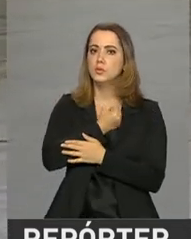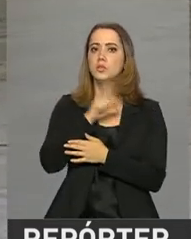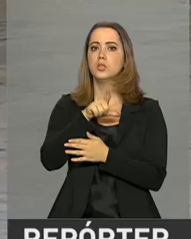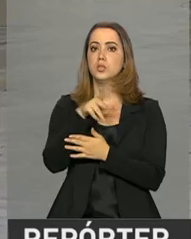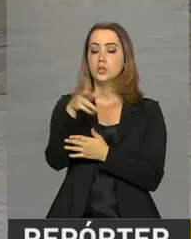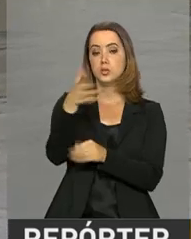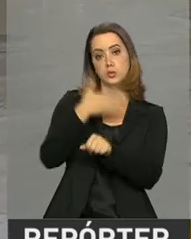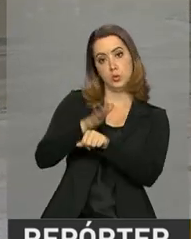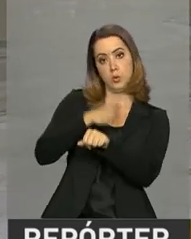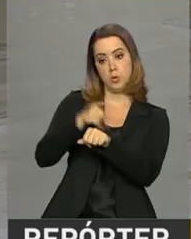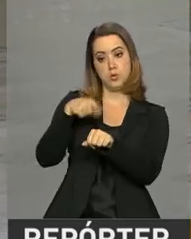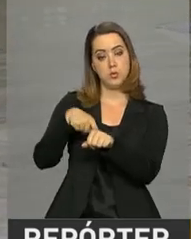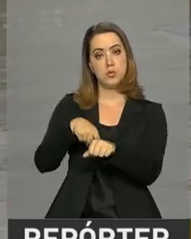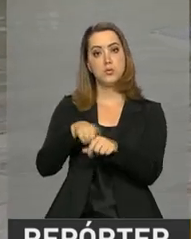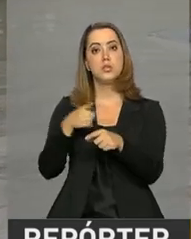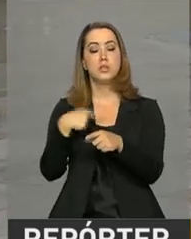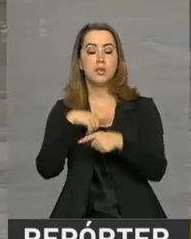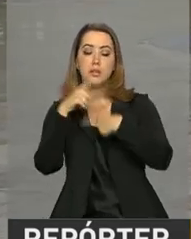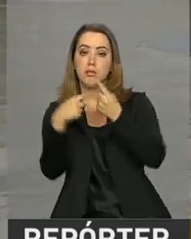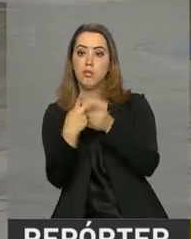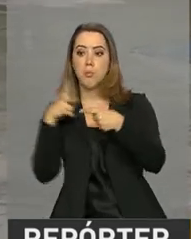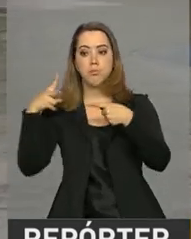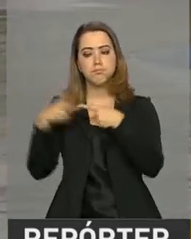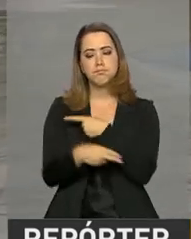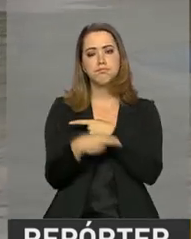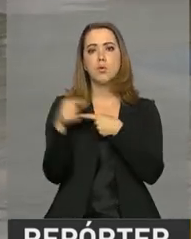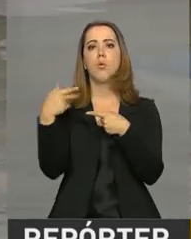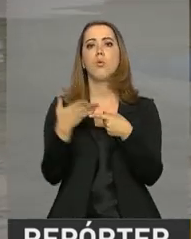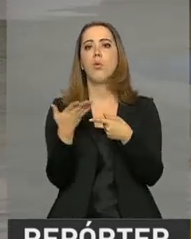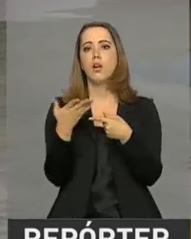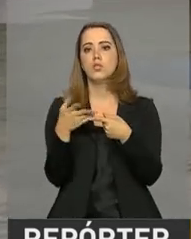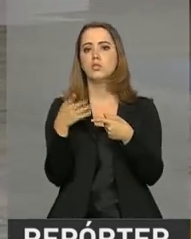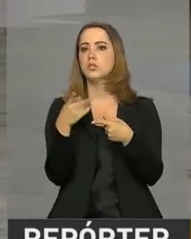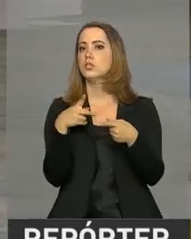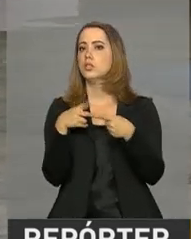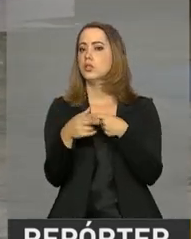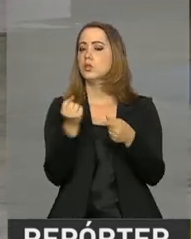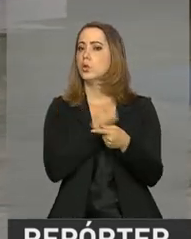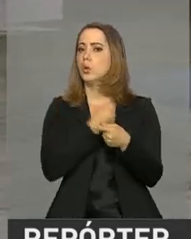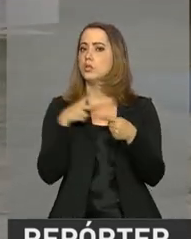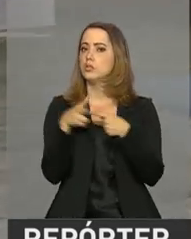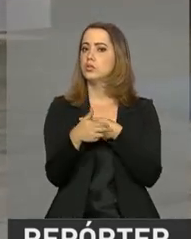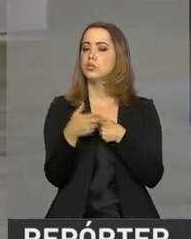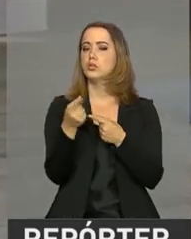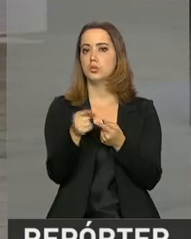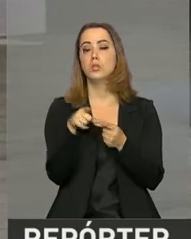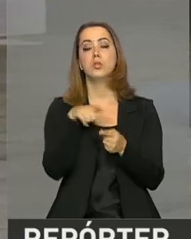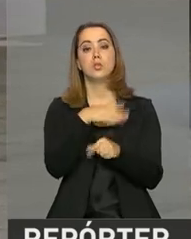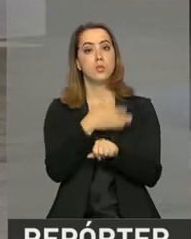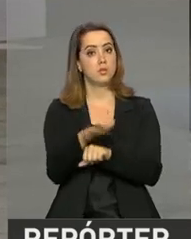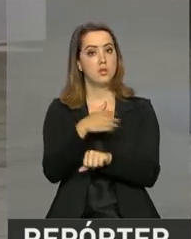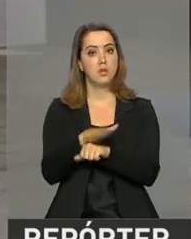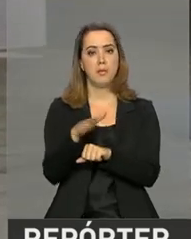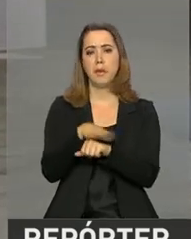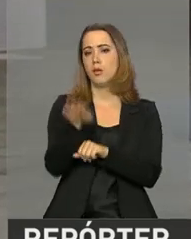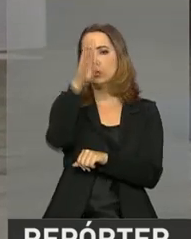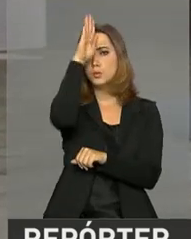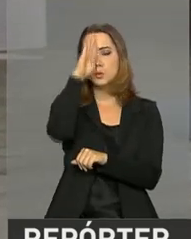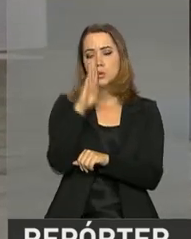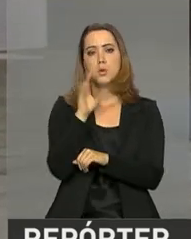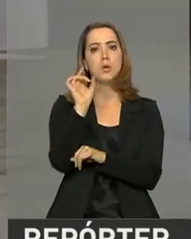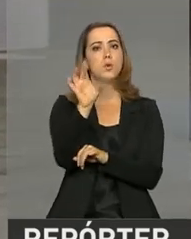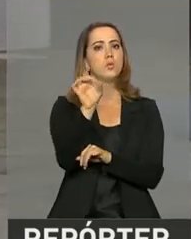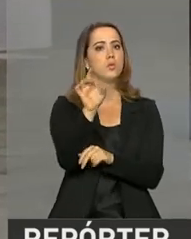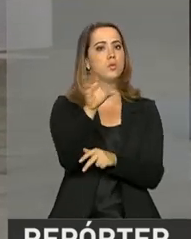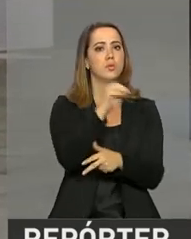simulado com a nota de corte do curso desejado Lembrando que é um simulado de graça feito exclusivamente na